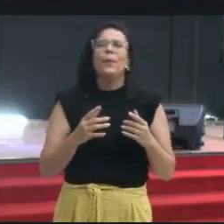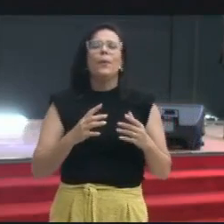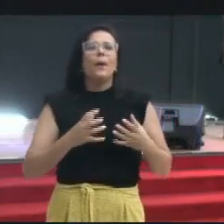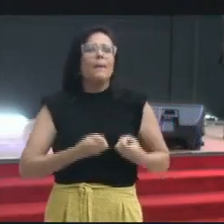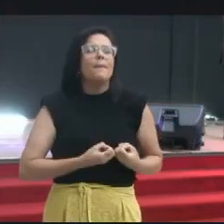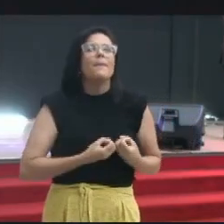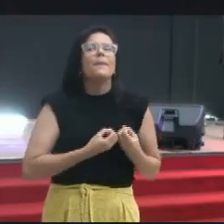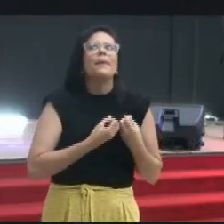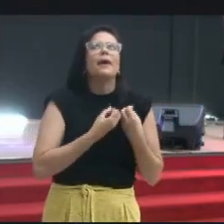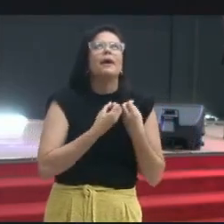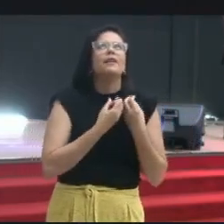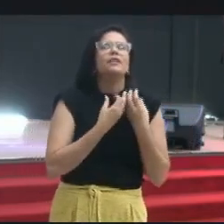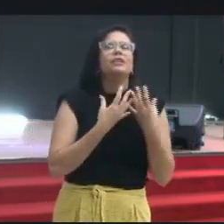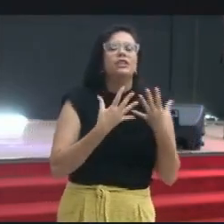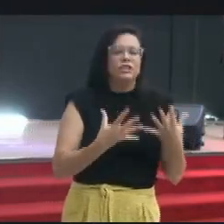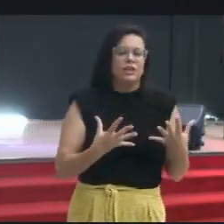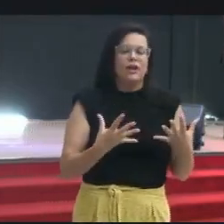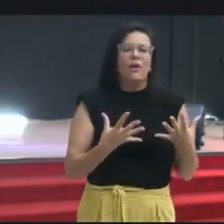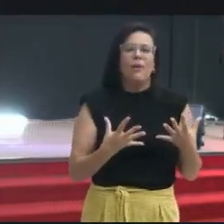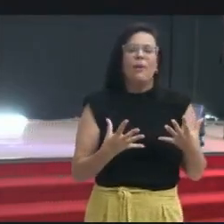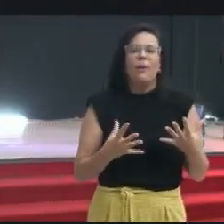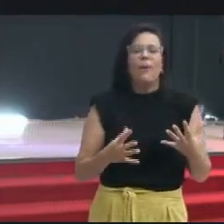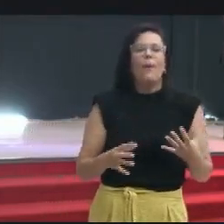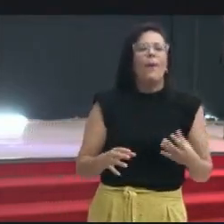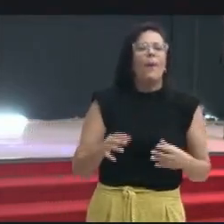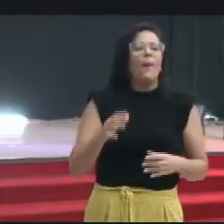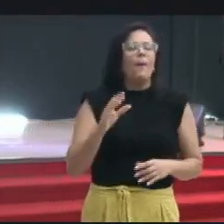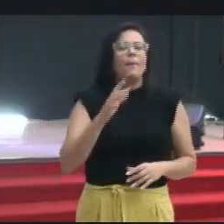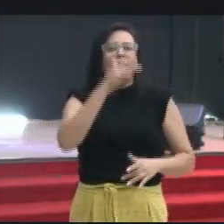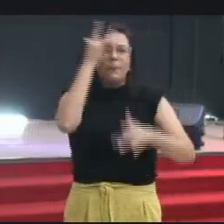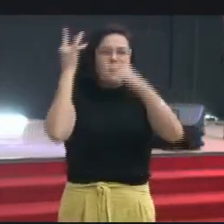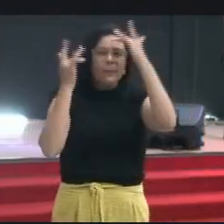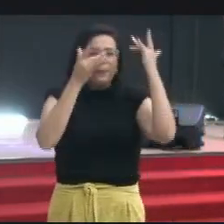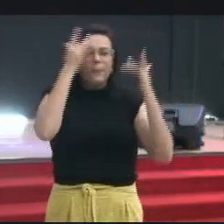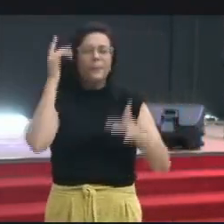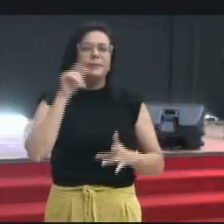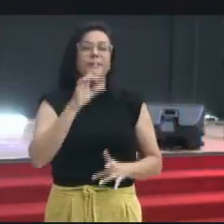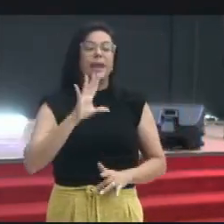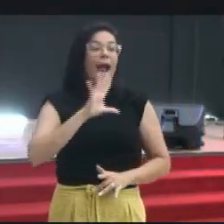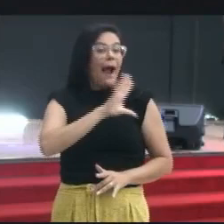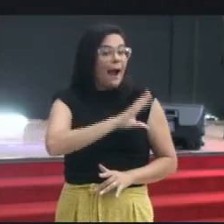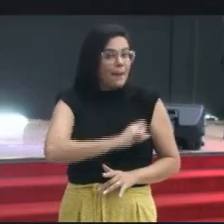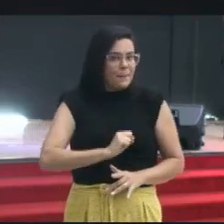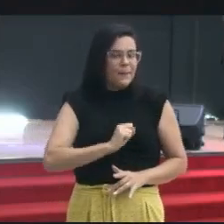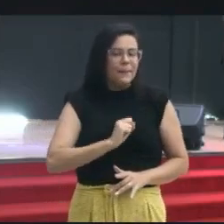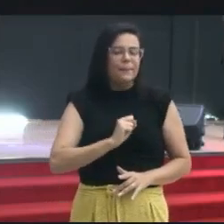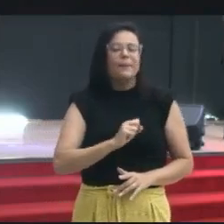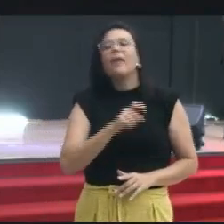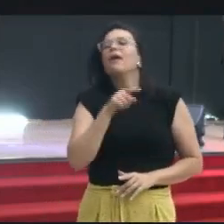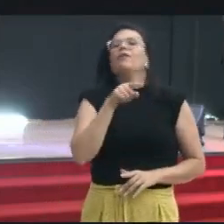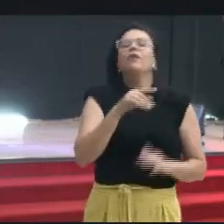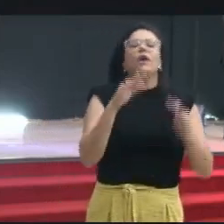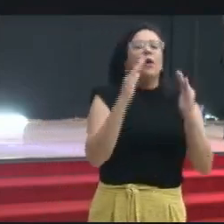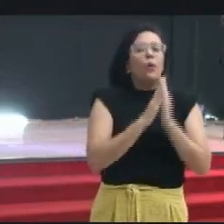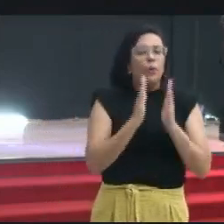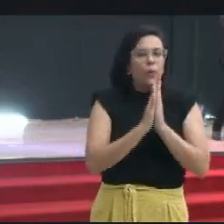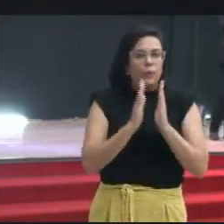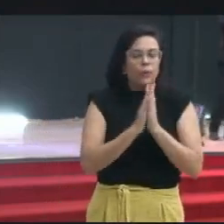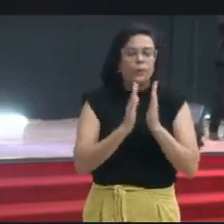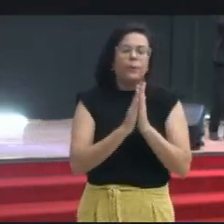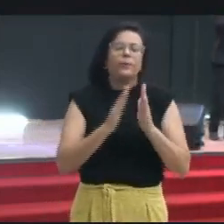igreja? Você ama a igreja? Você ora pela igreja?